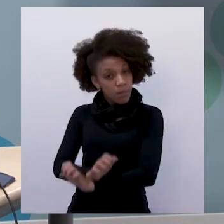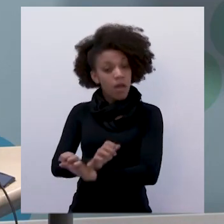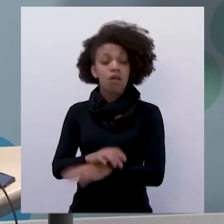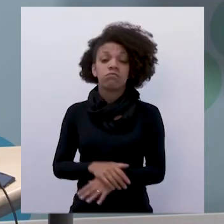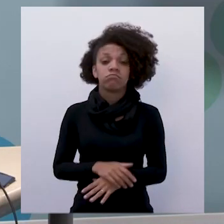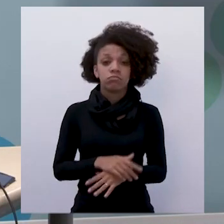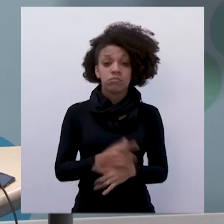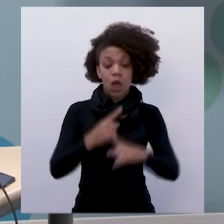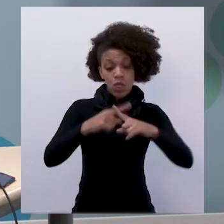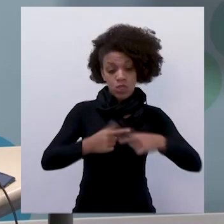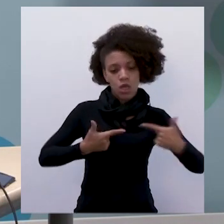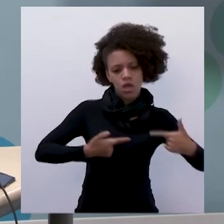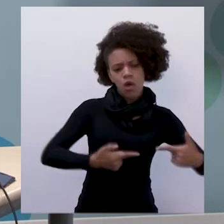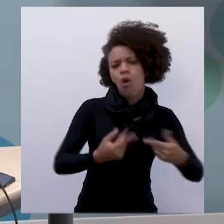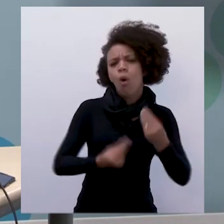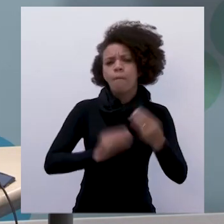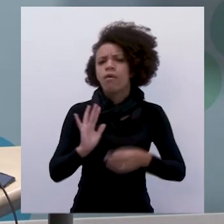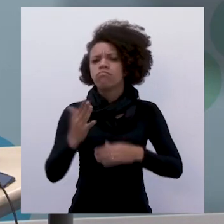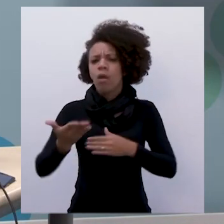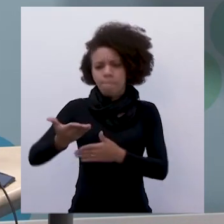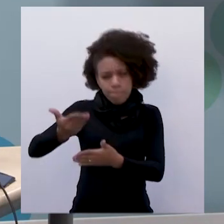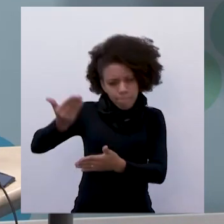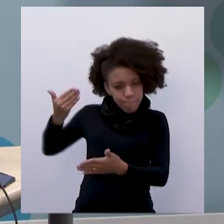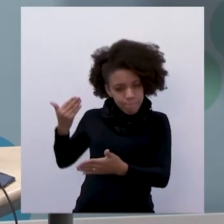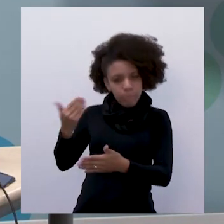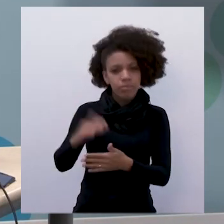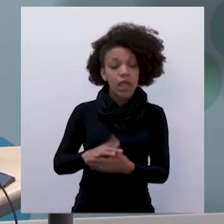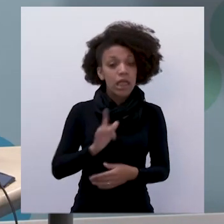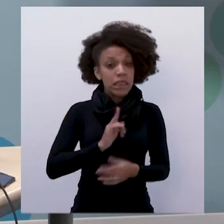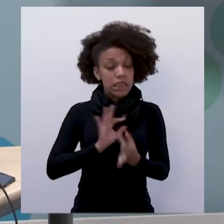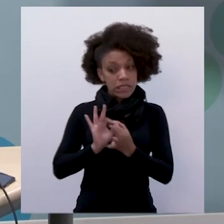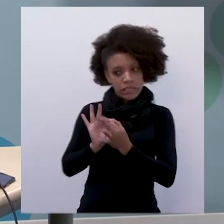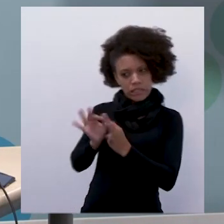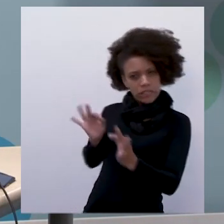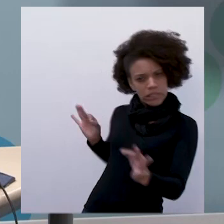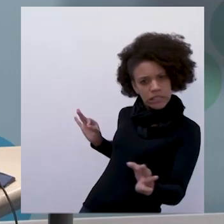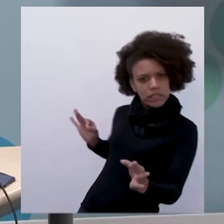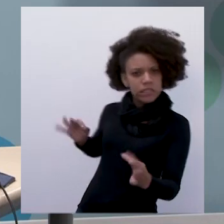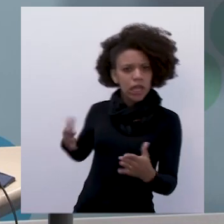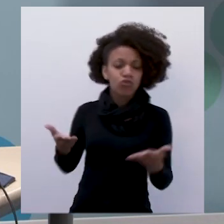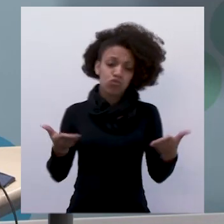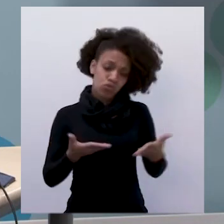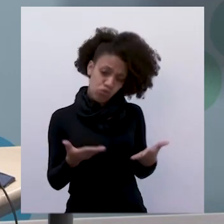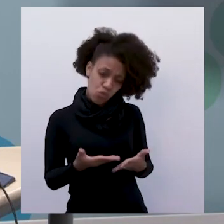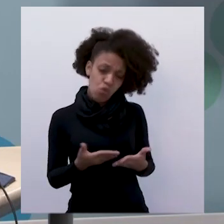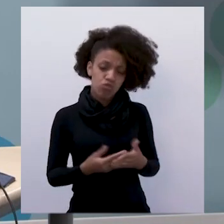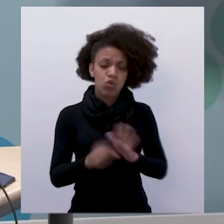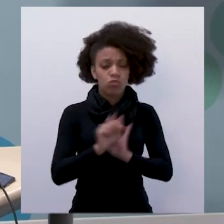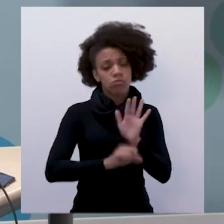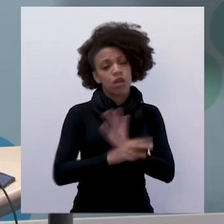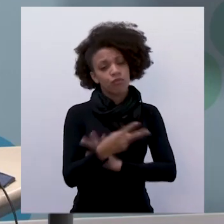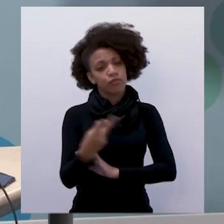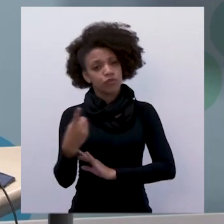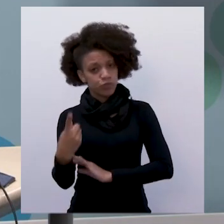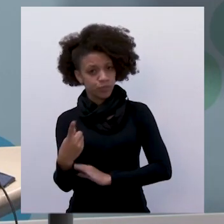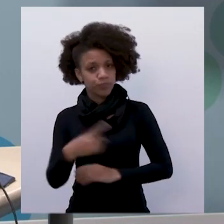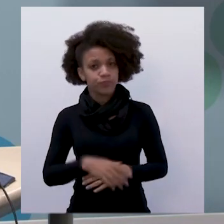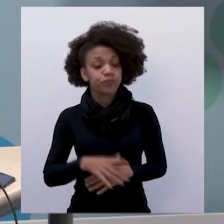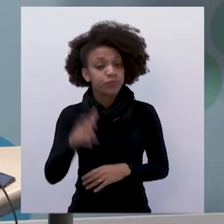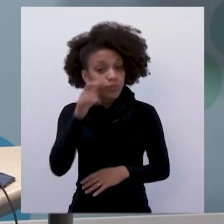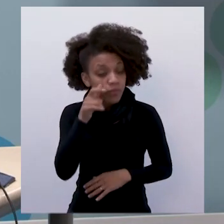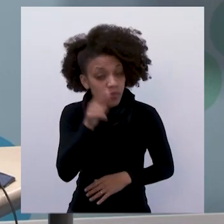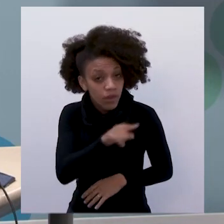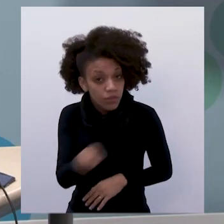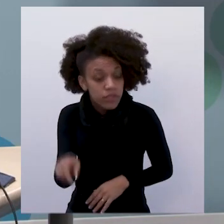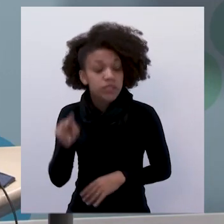se passa no mundo antigo, existe um distanciamento muito grande, né, de nós hoje aqui no século XXI. Então é interessante para que